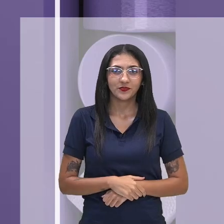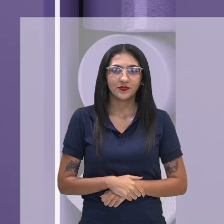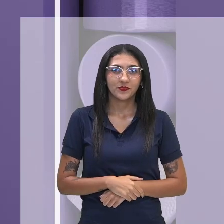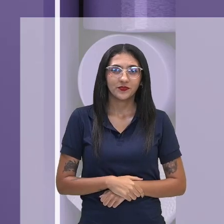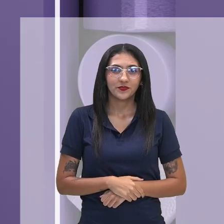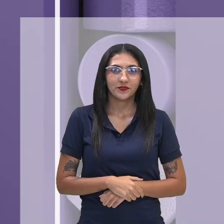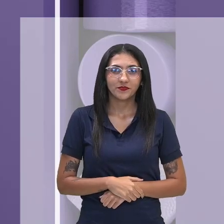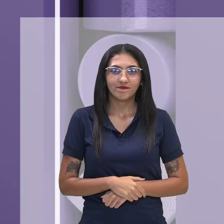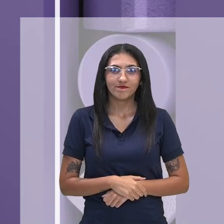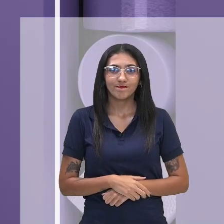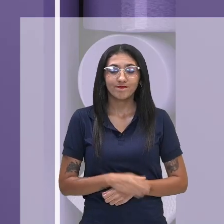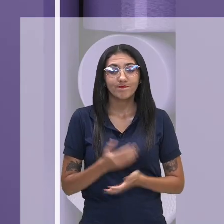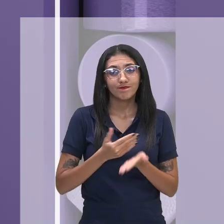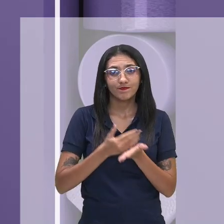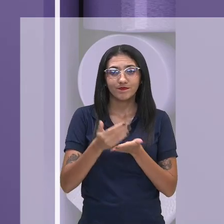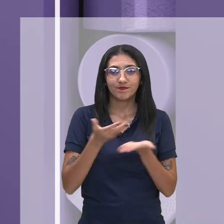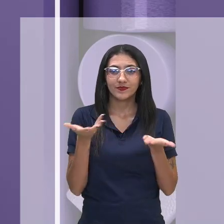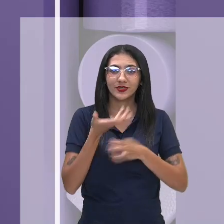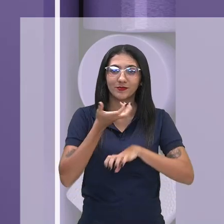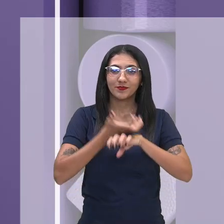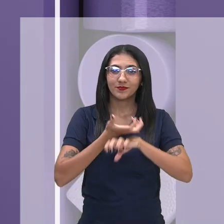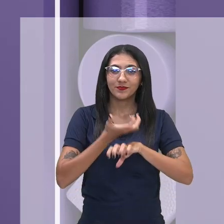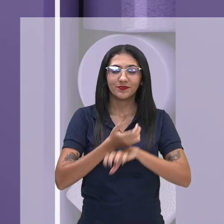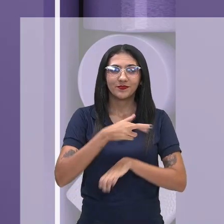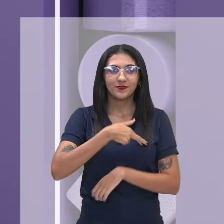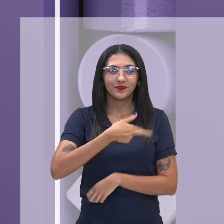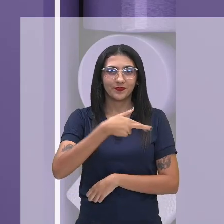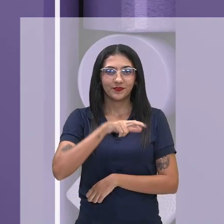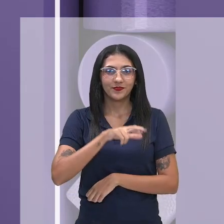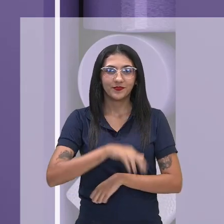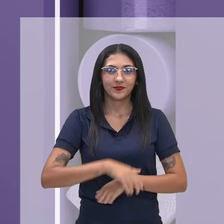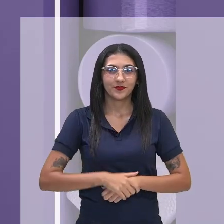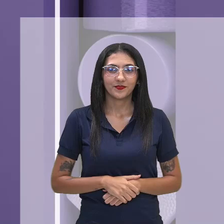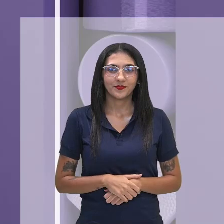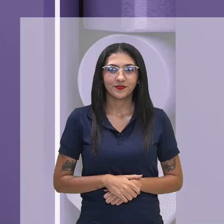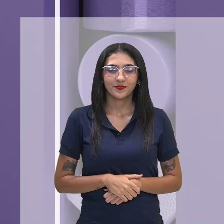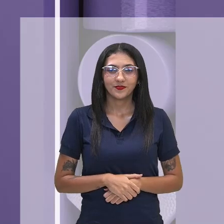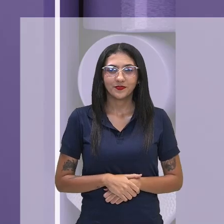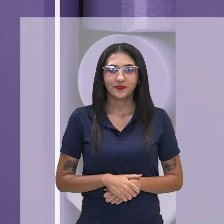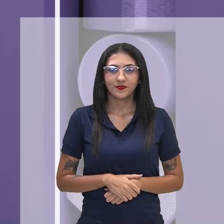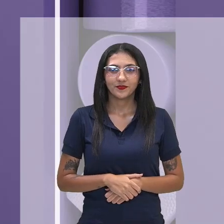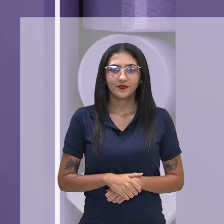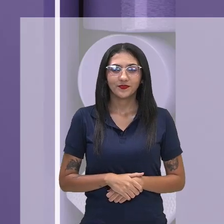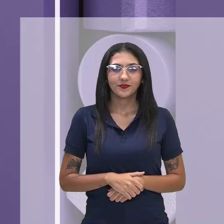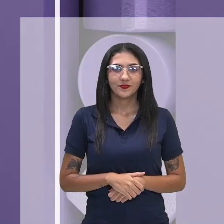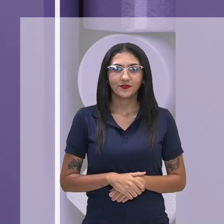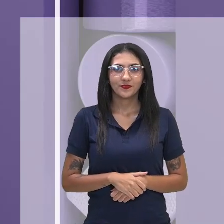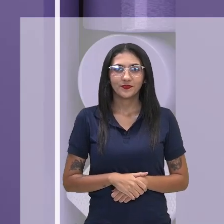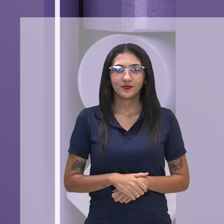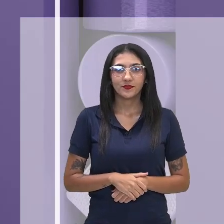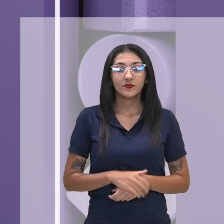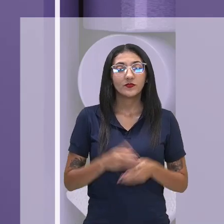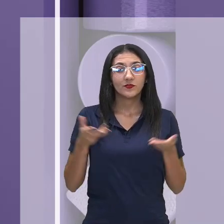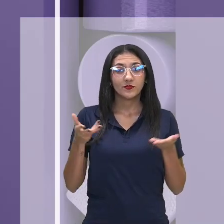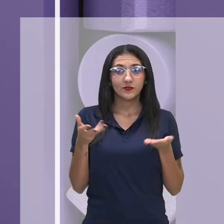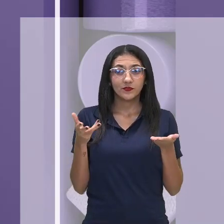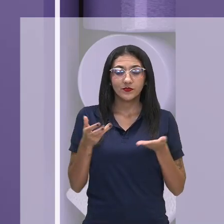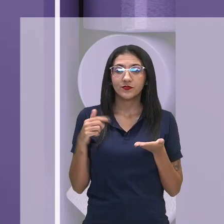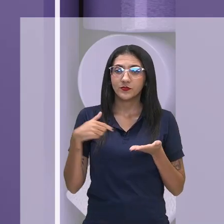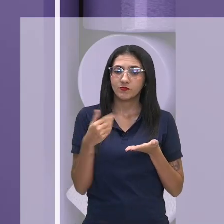no componente curricular ensino religioso. Vamos lá. Nós estamos dando